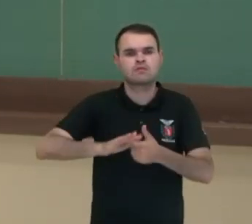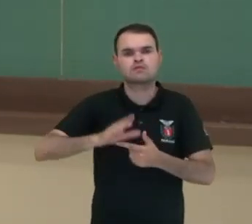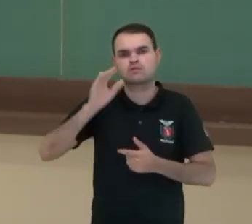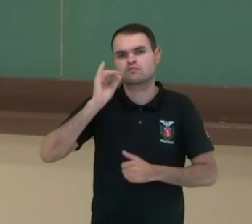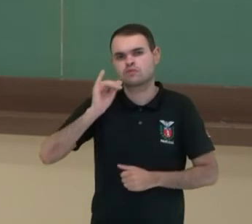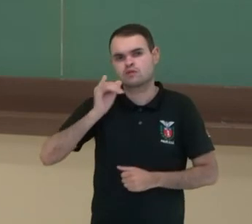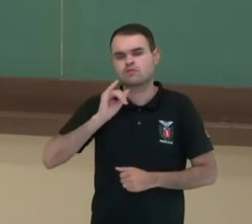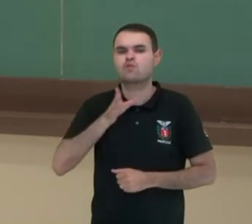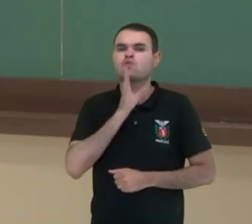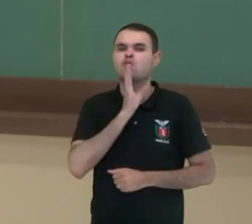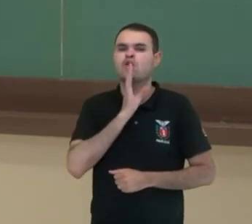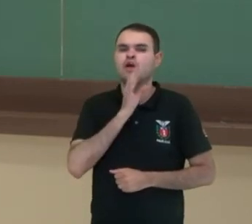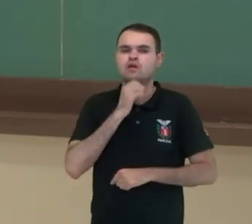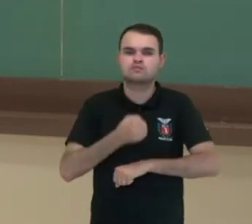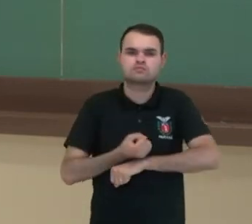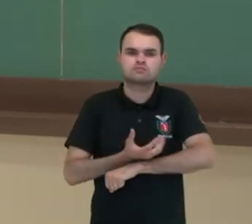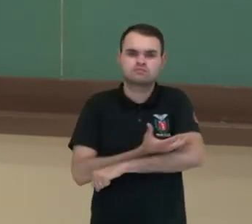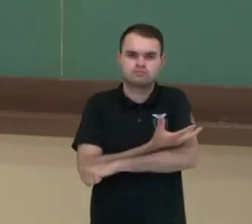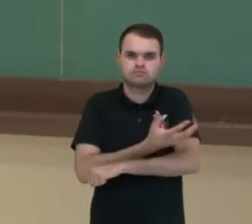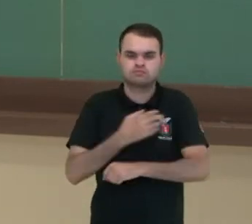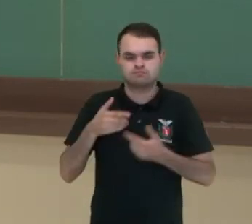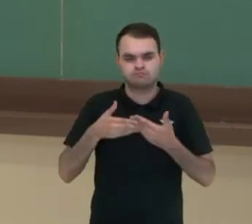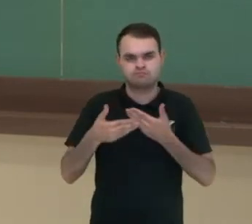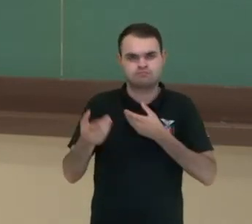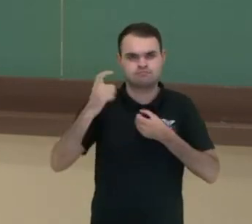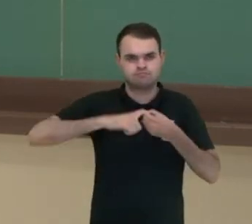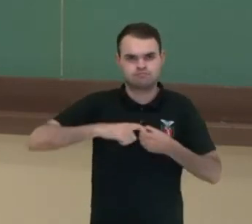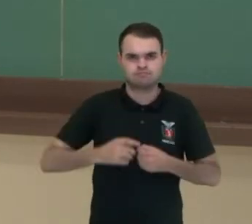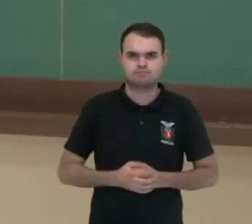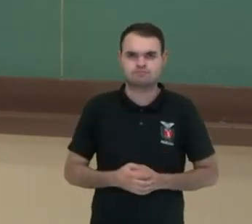os sentimentos do menino. Já voltamos.